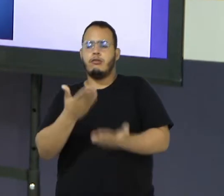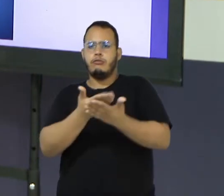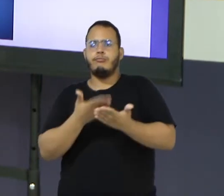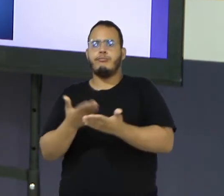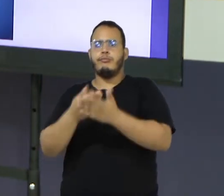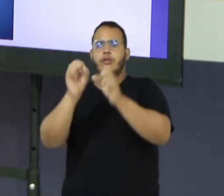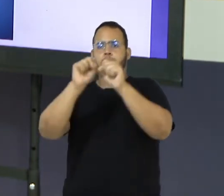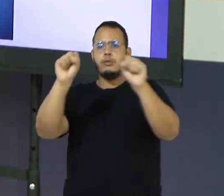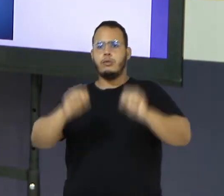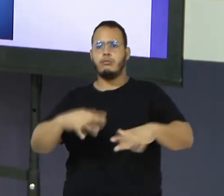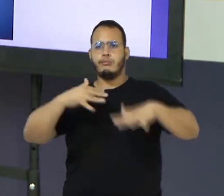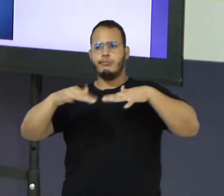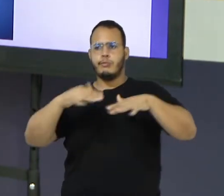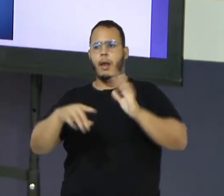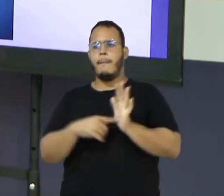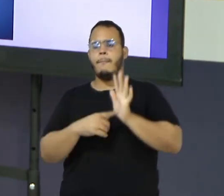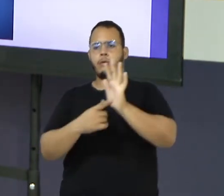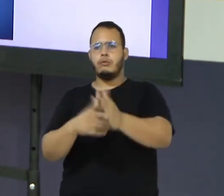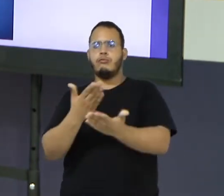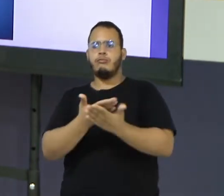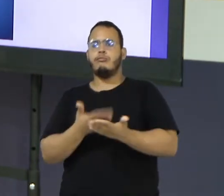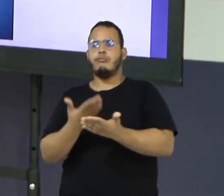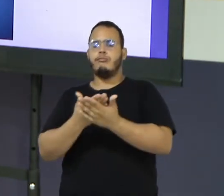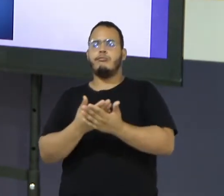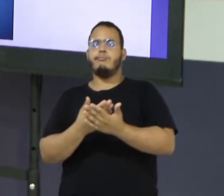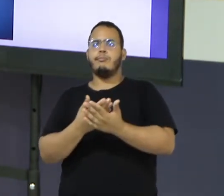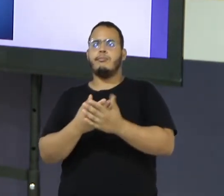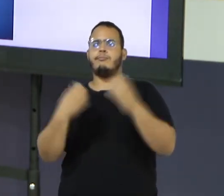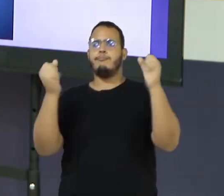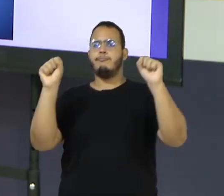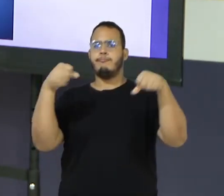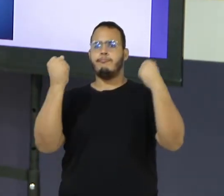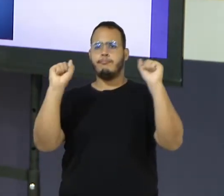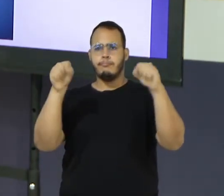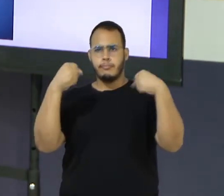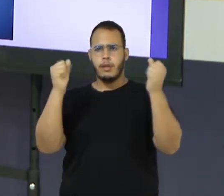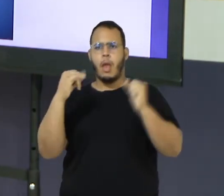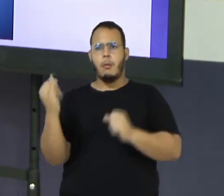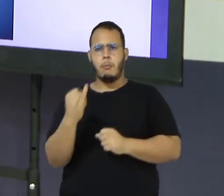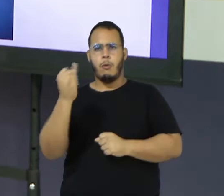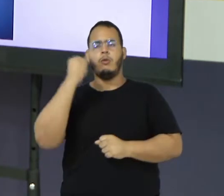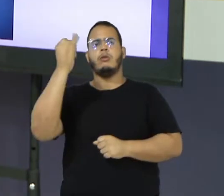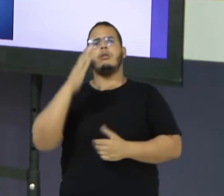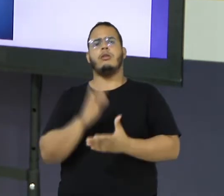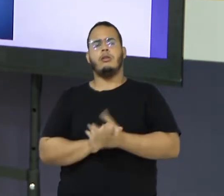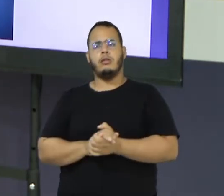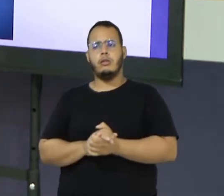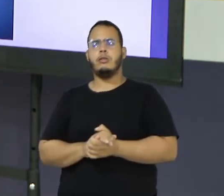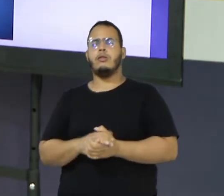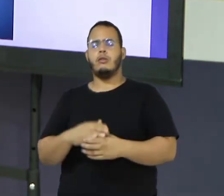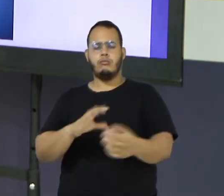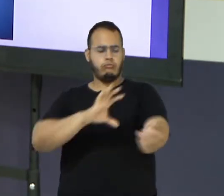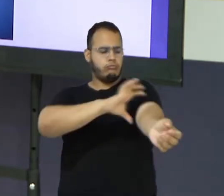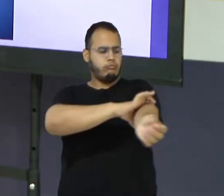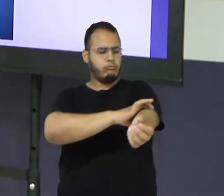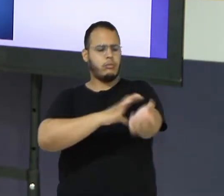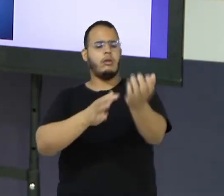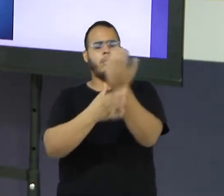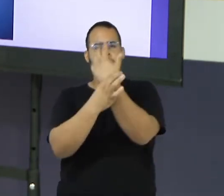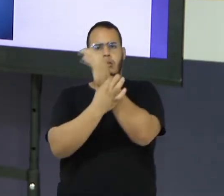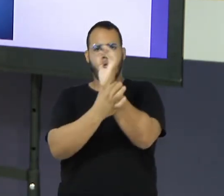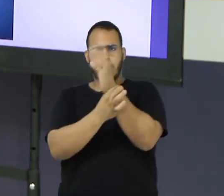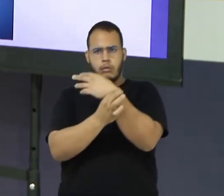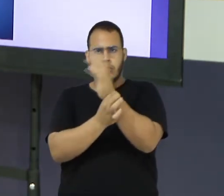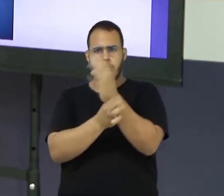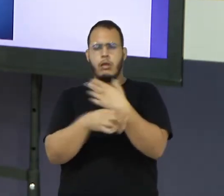do sistema locomotor, a gente vai estudar as articulações, porque elas são essenciais, certo? Elas vão estar aqui entre os nossos ossos, são essenciais